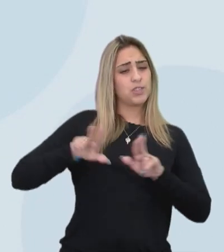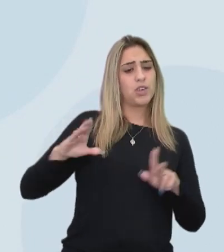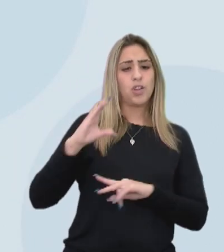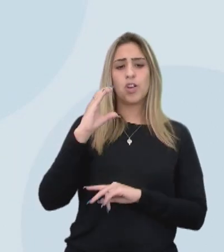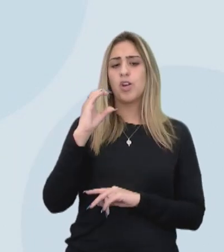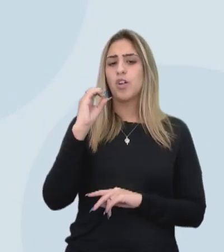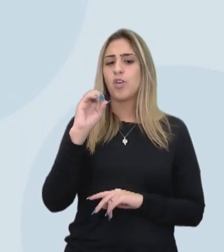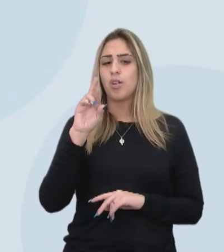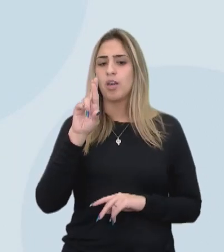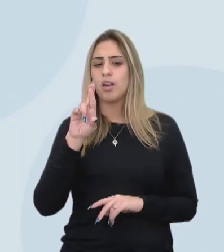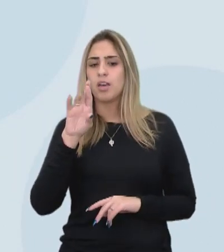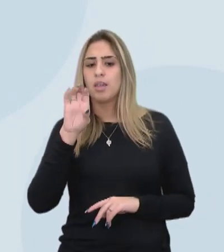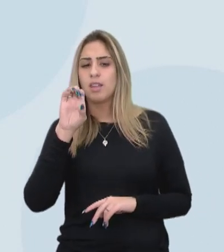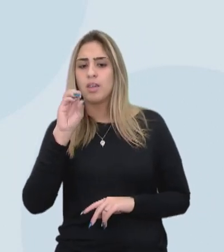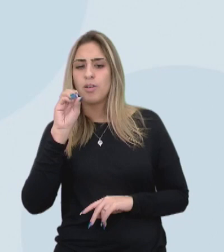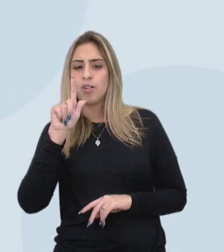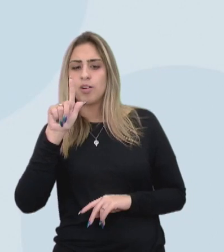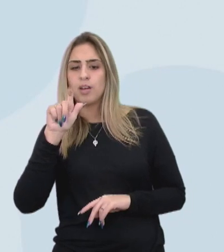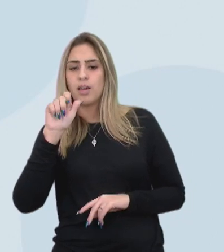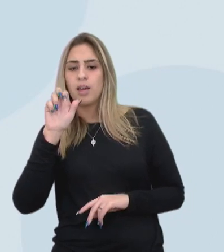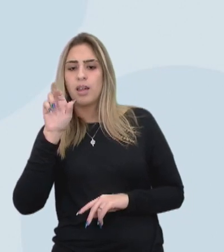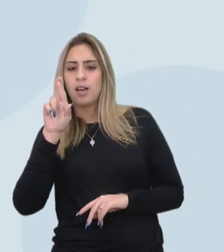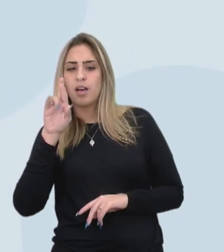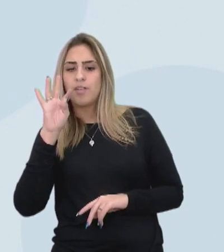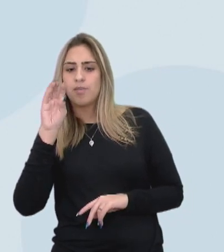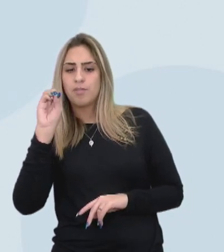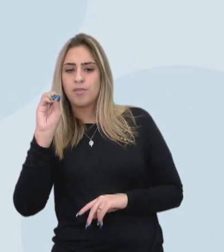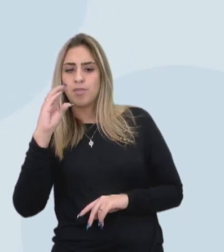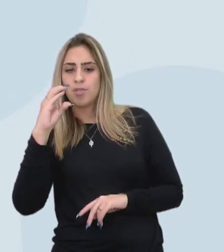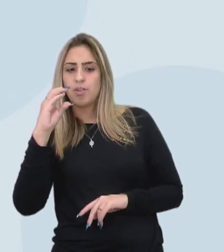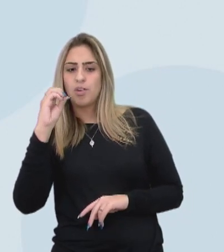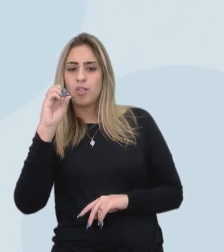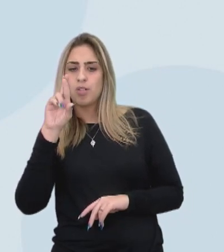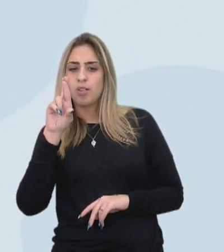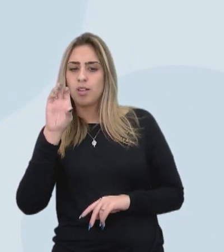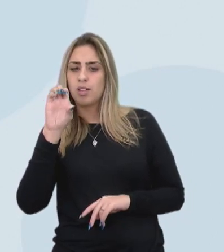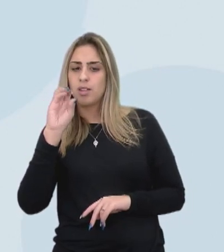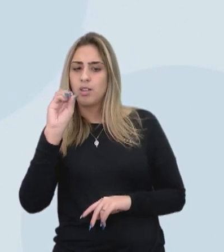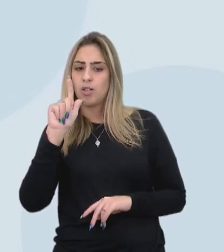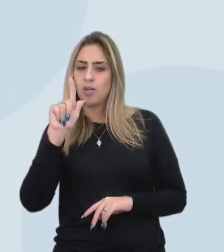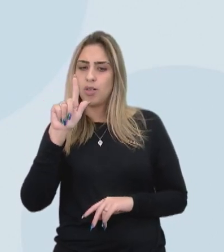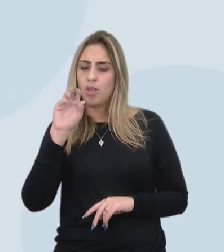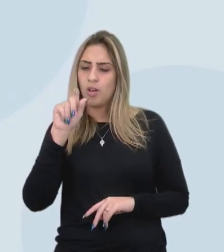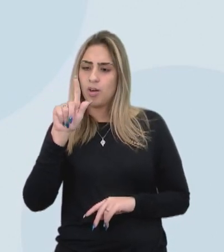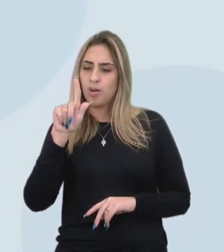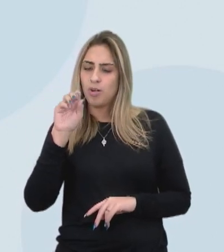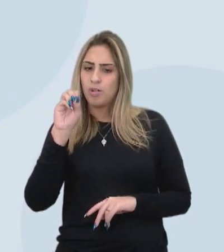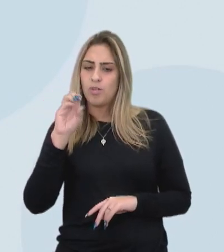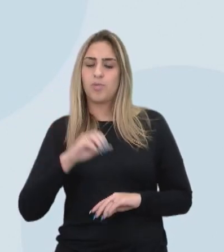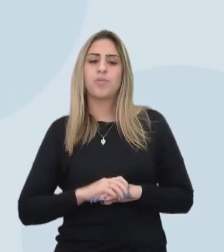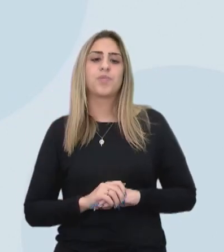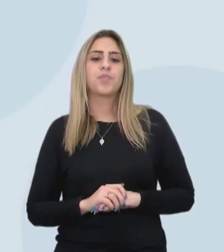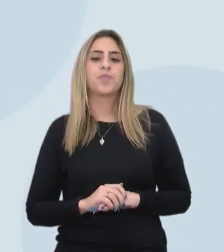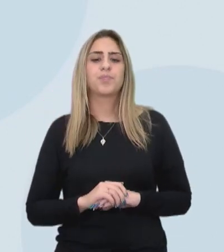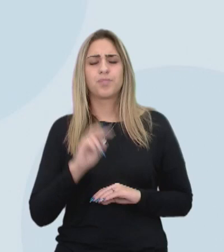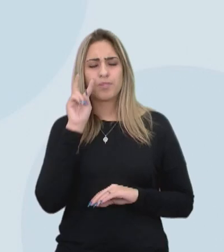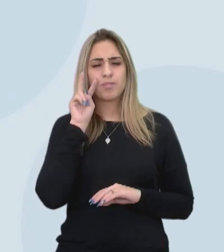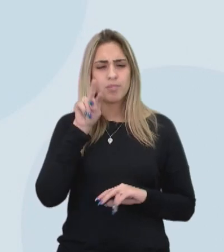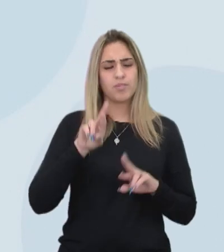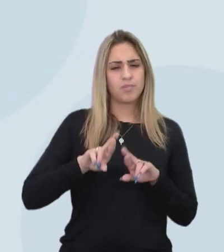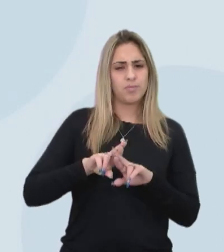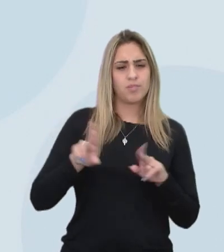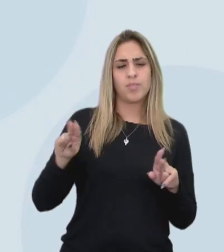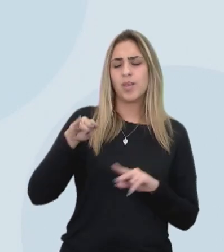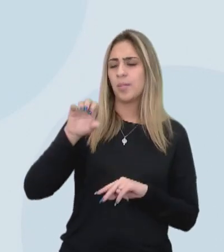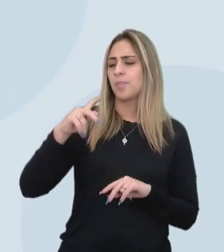registra a coreografia, outro cria a coreografia, e a contra-regagem, entre outros. Vocês vão achar outros aí, tá? Mas olha só um mapa